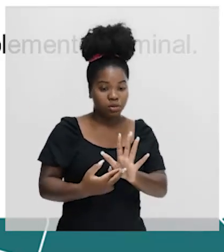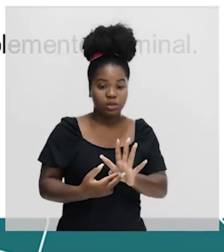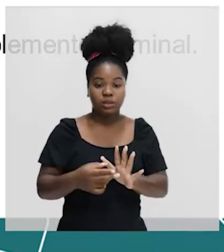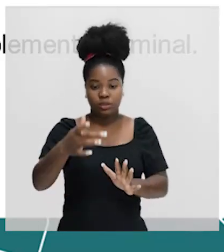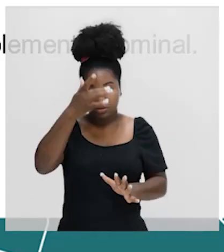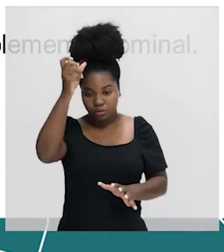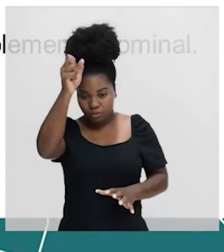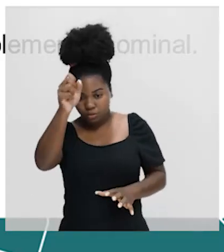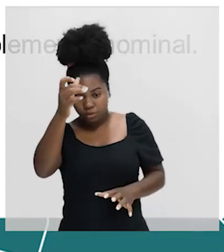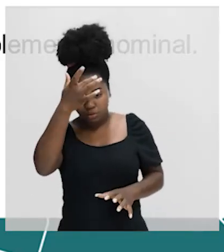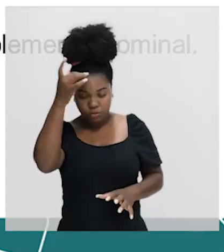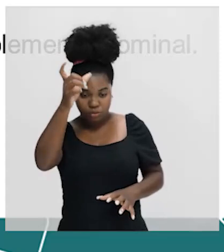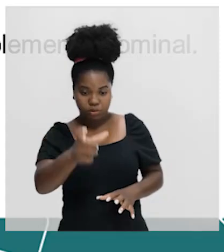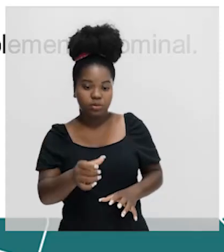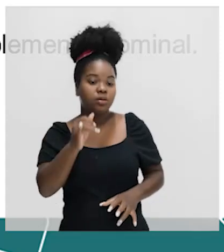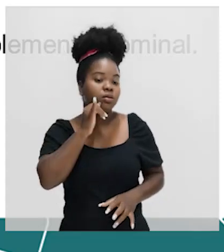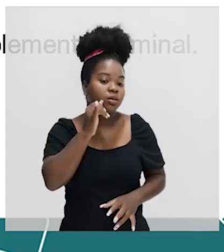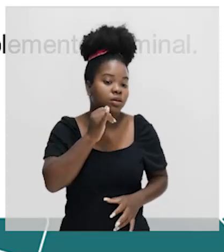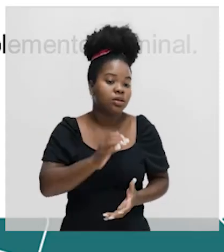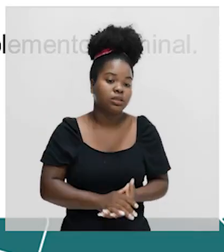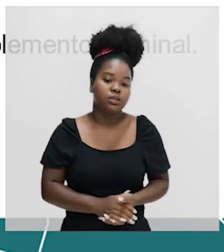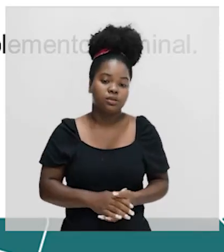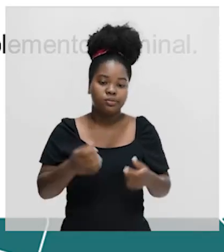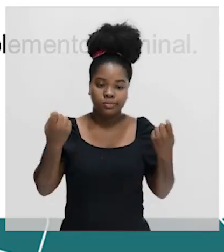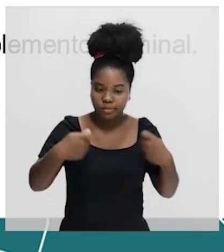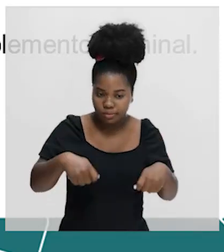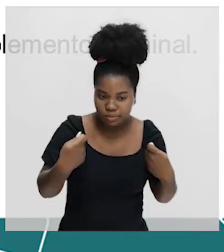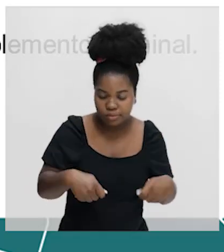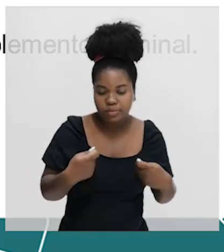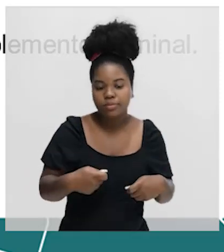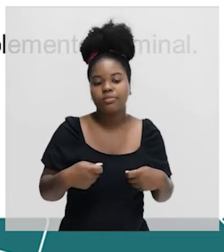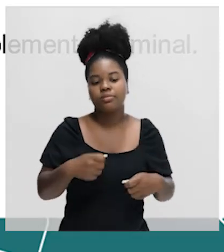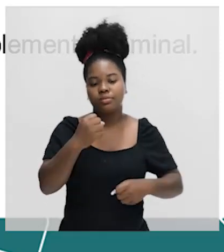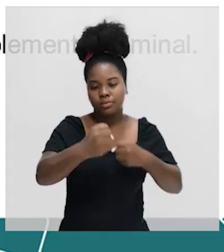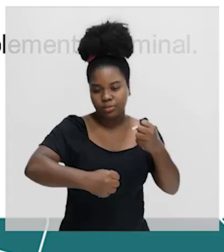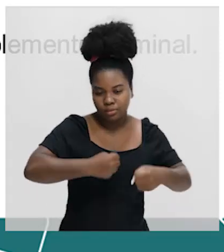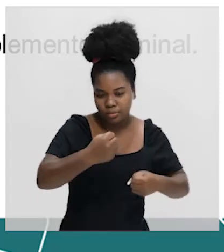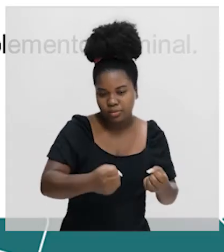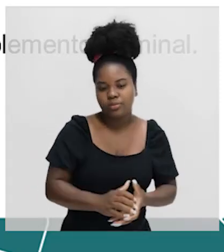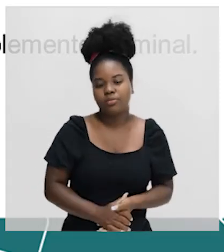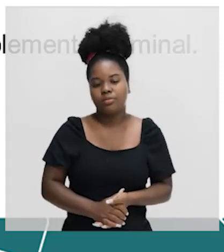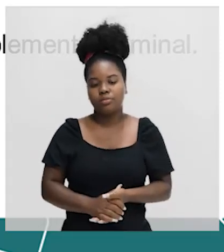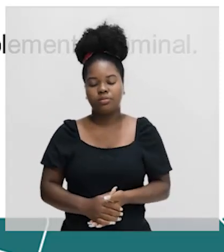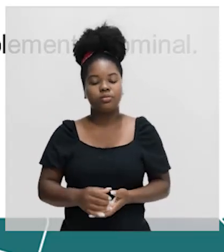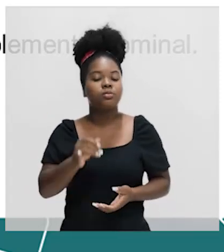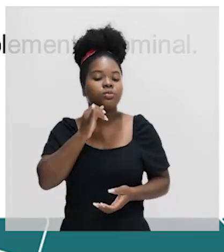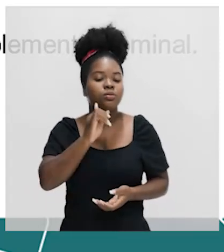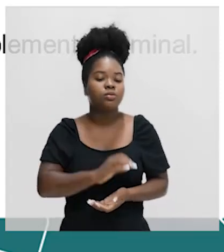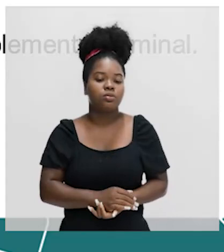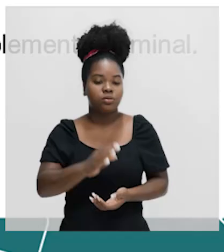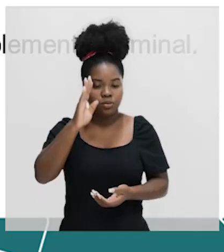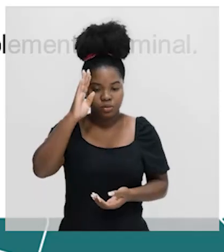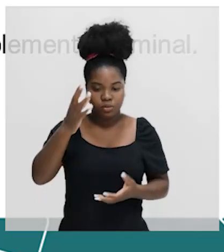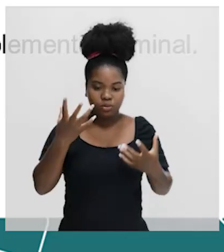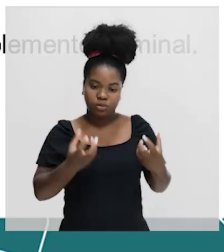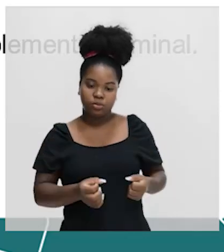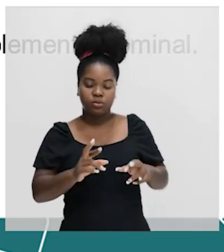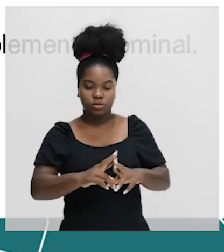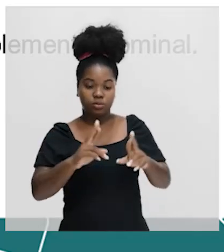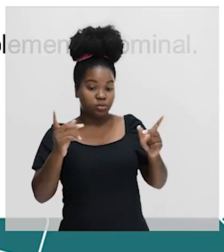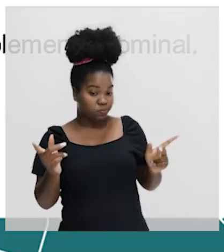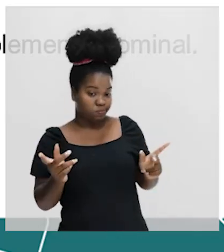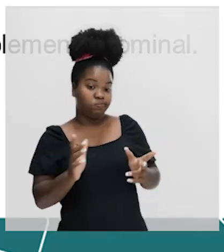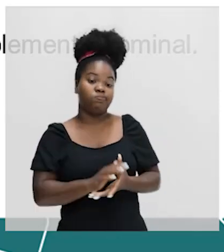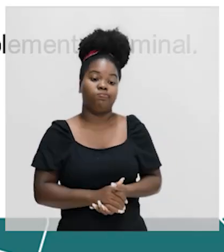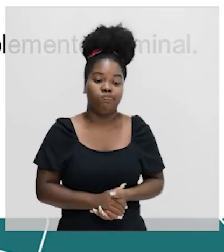exemplo, é essencial caminhar. O principal é aceitar as diferenças. Ou então, quando vem depois da